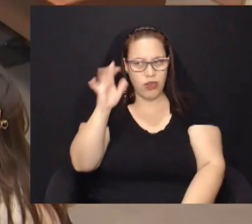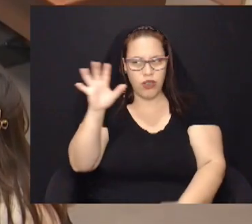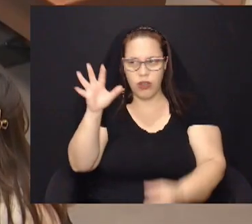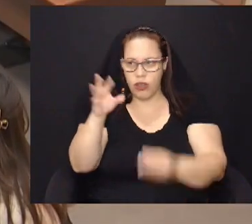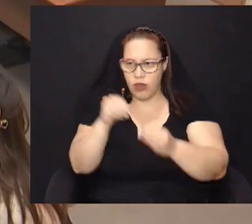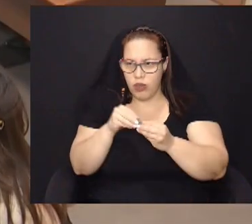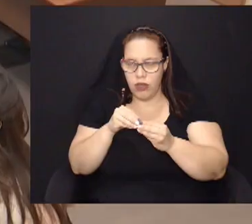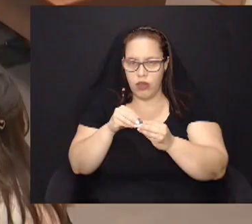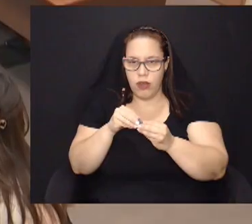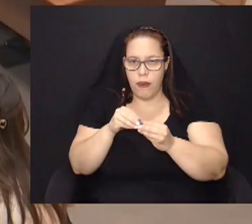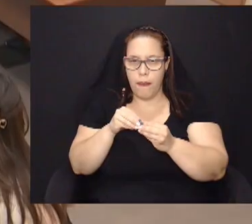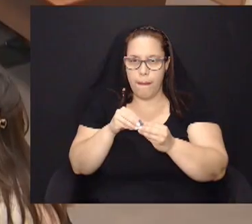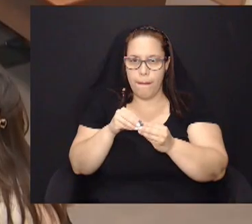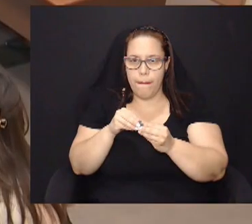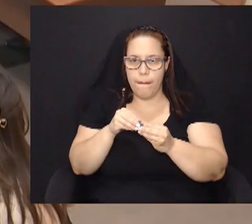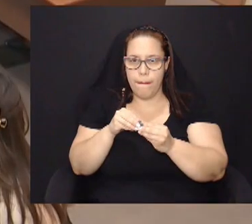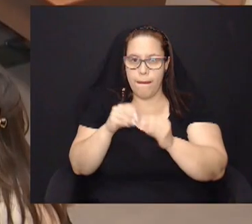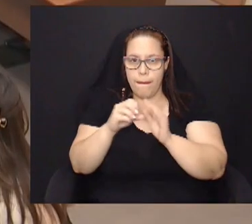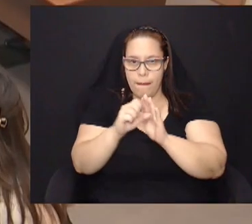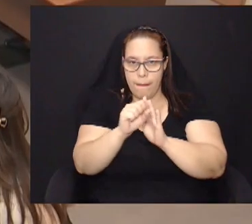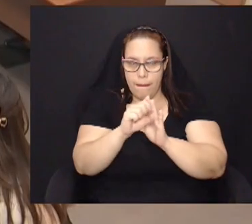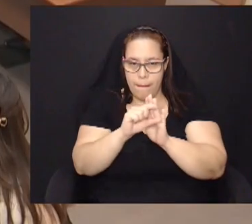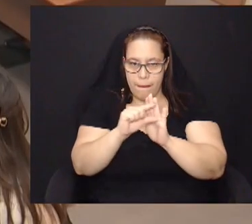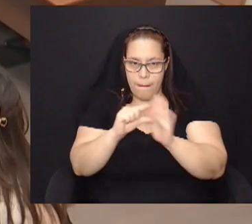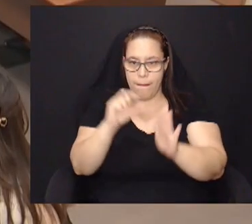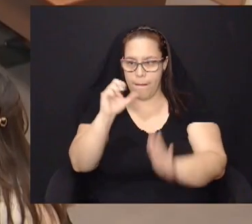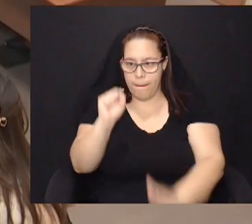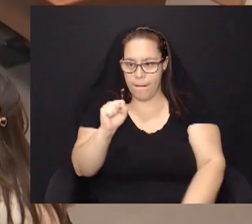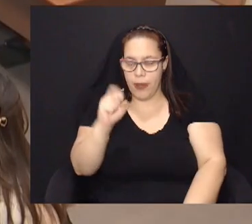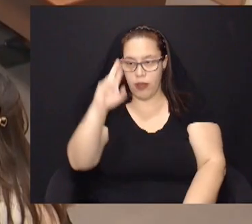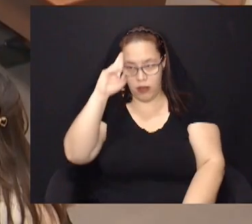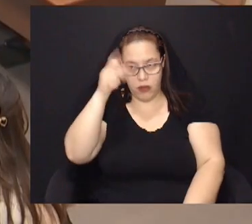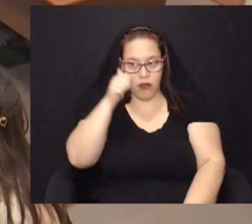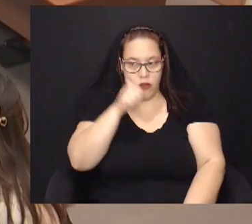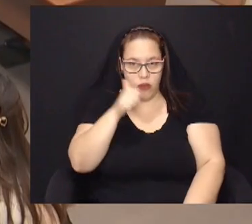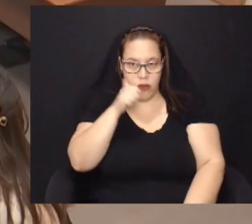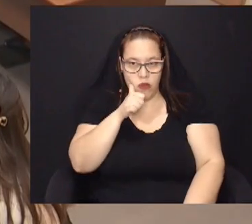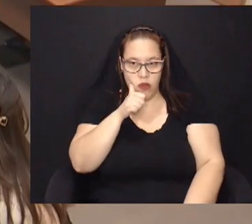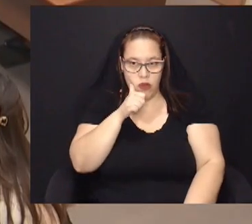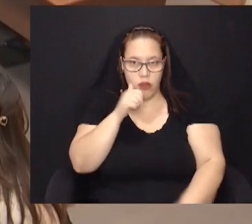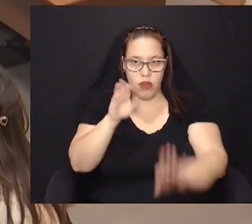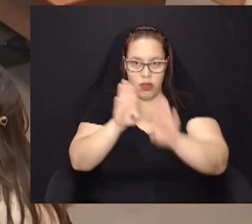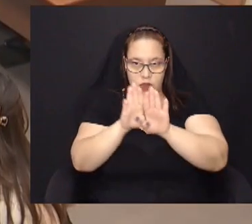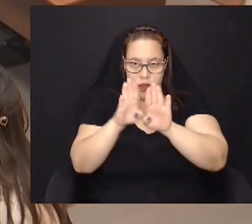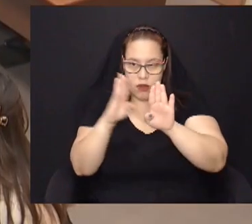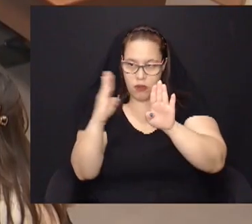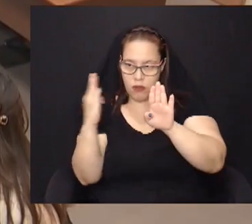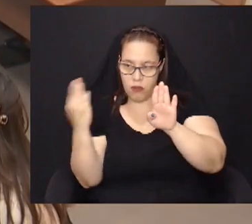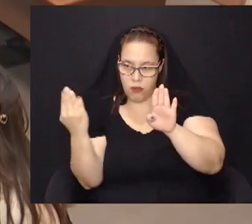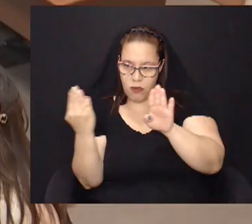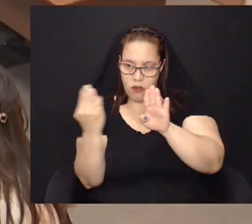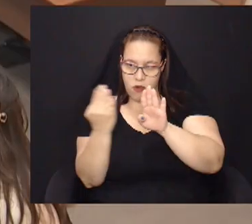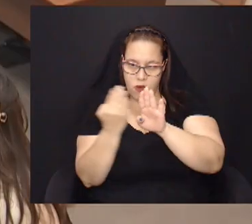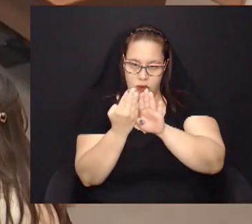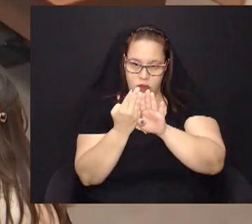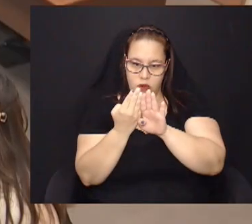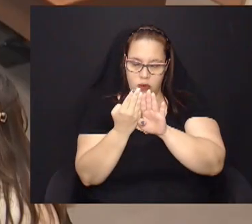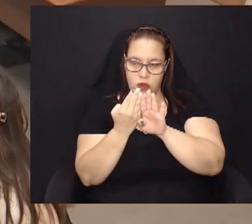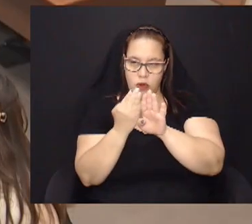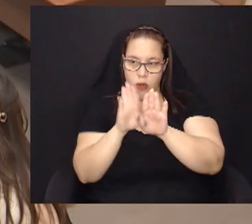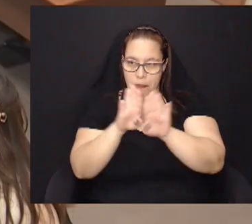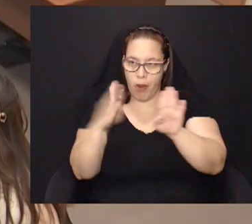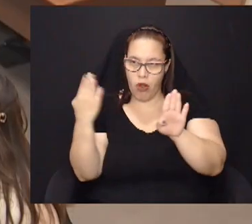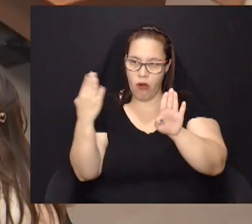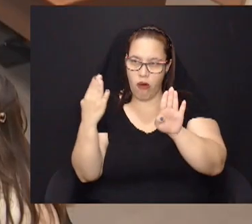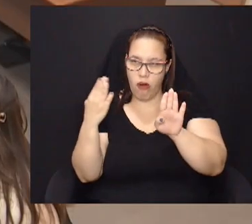nosso raciocínio do parágrafo 8º, que a senhora estava falando sobre as portas e janelas. A minha dúvida